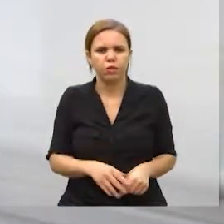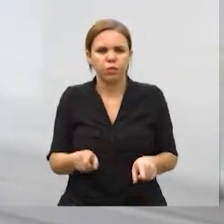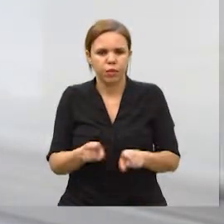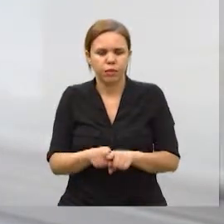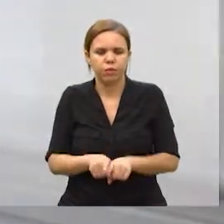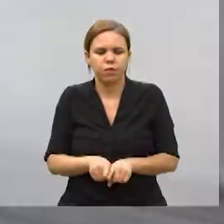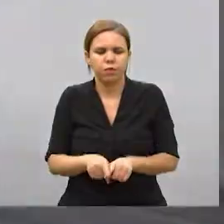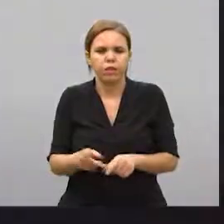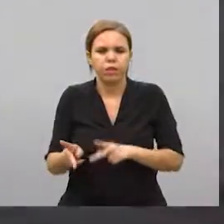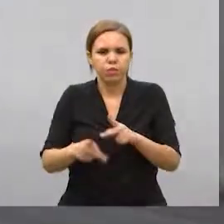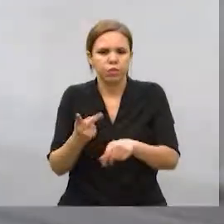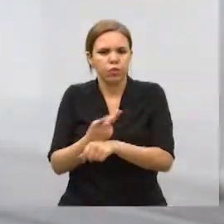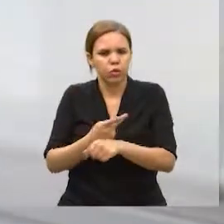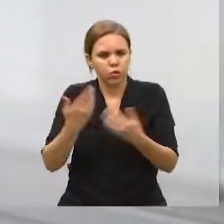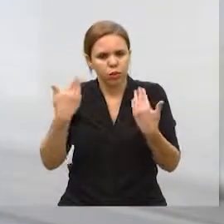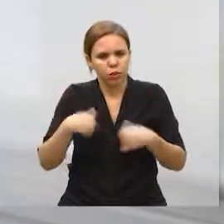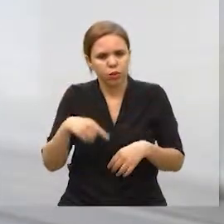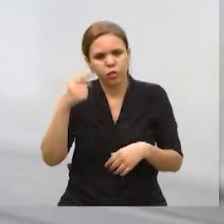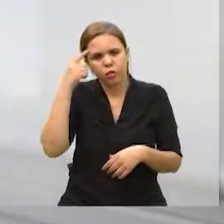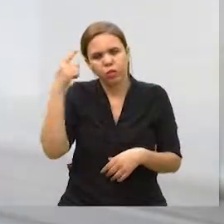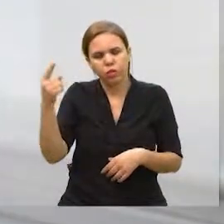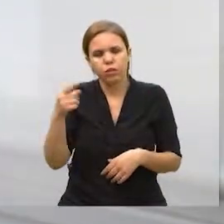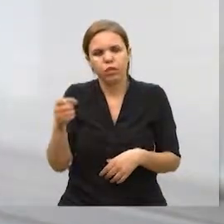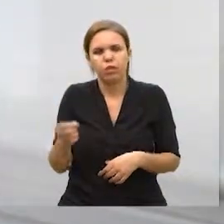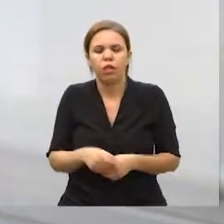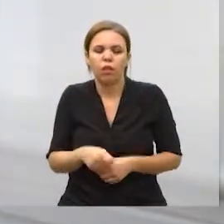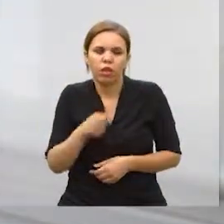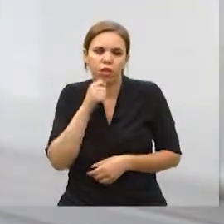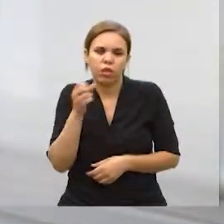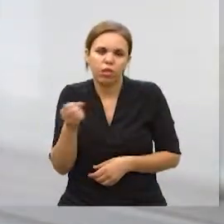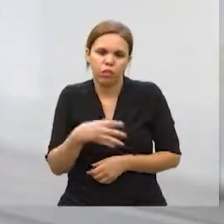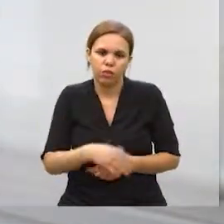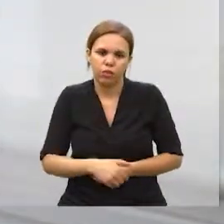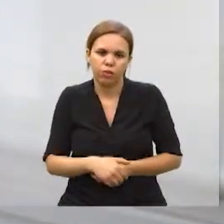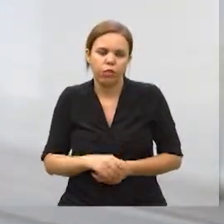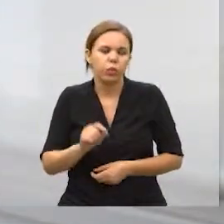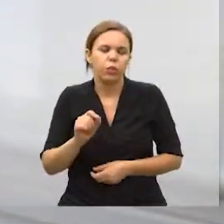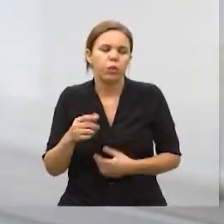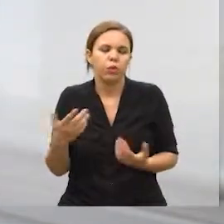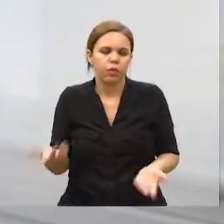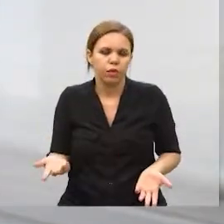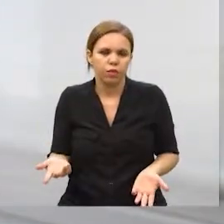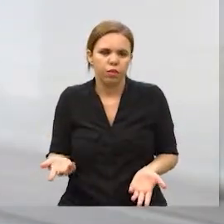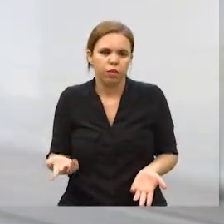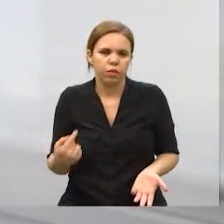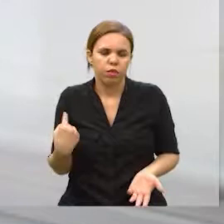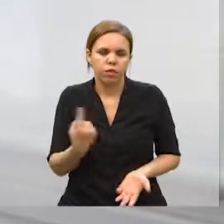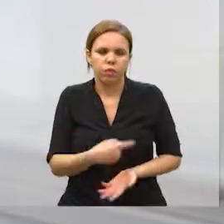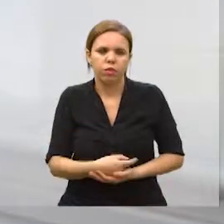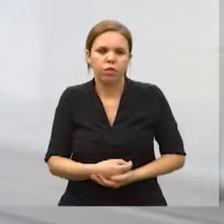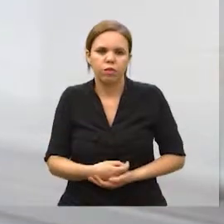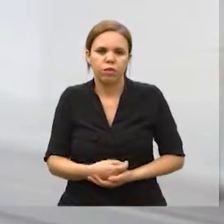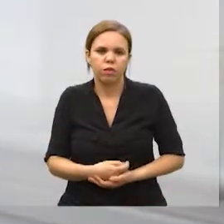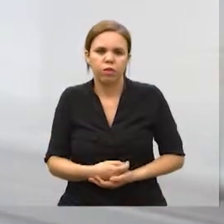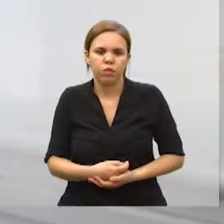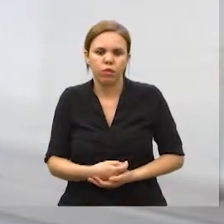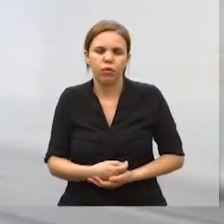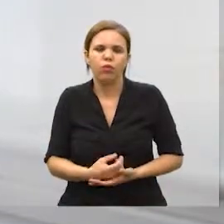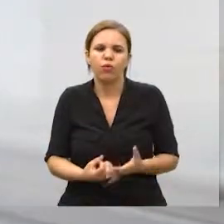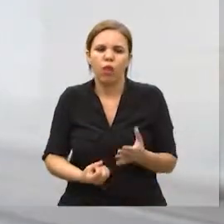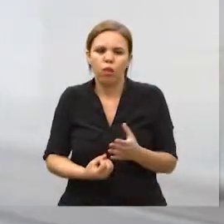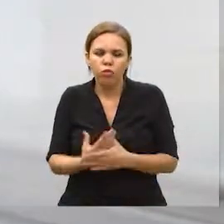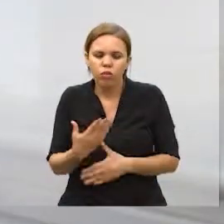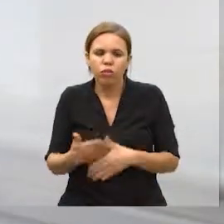que no Brasil também. Elas me procuraram com uma ideia um pouco ainda crua do que seria, e aí a gente